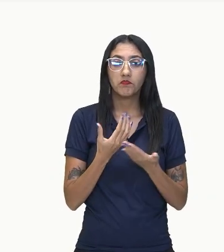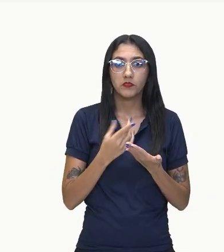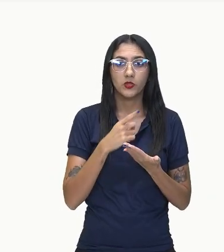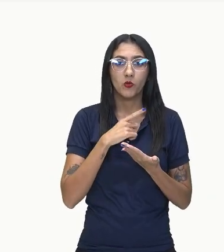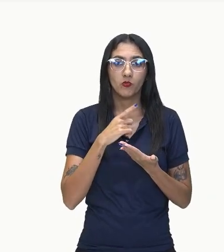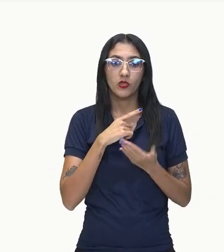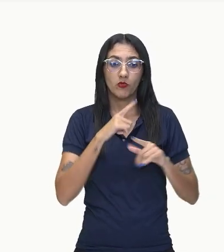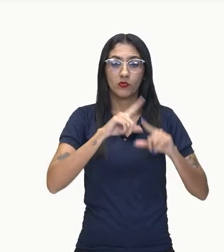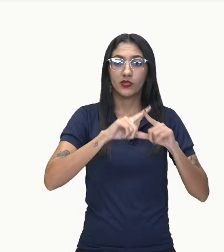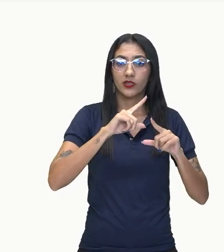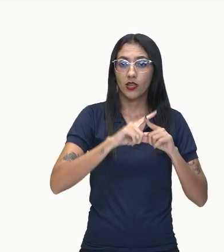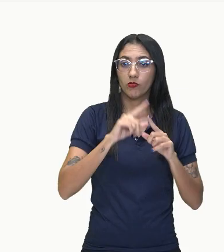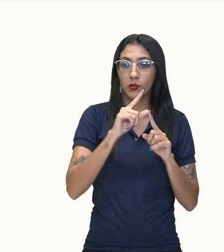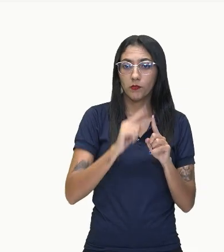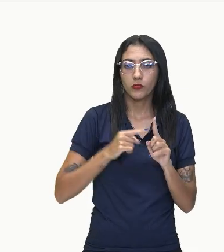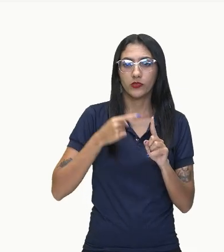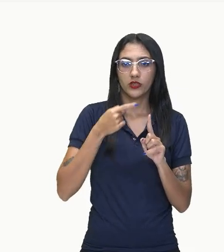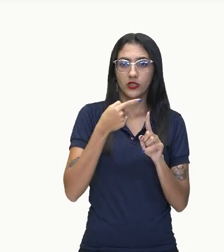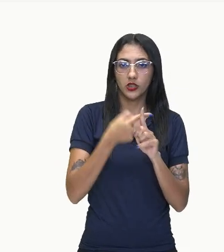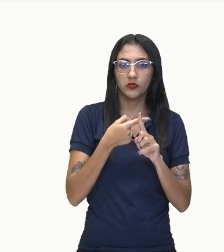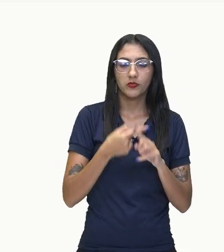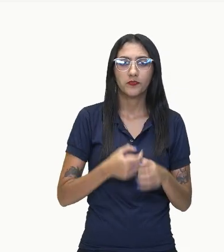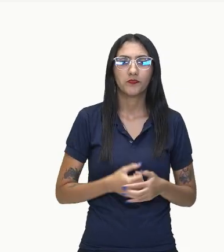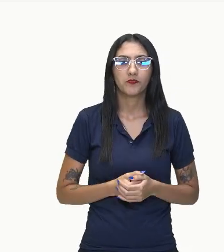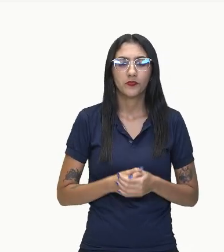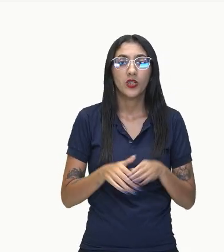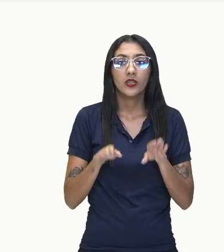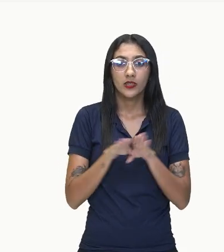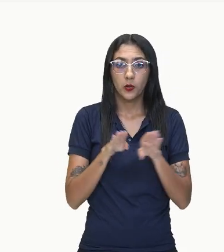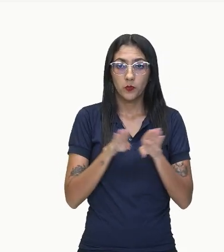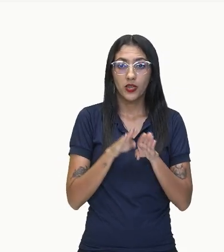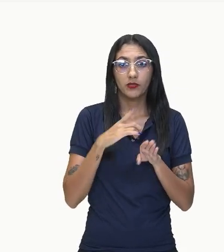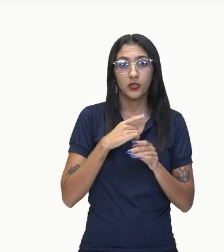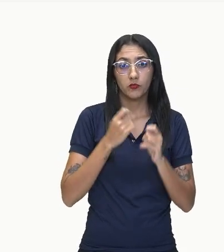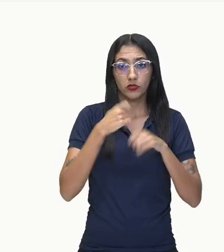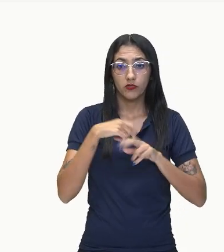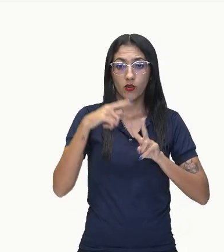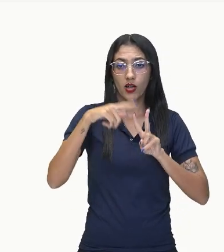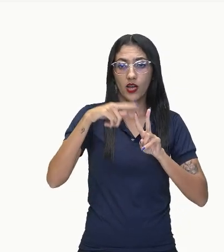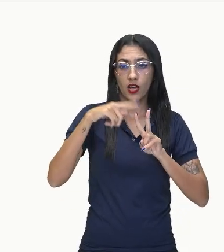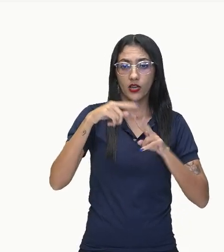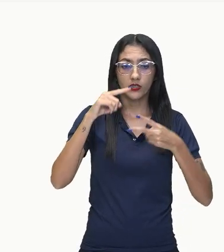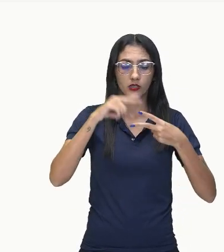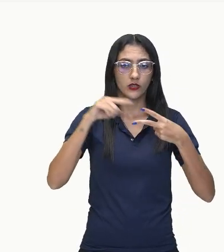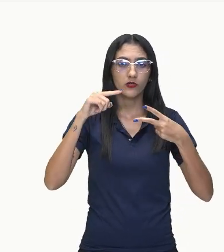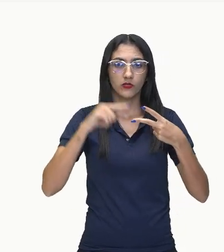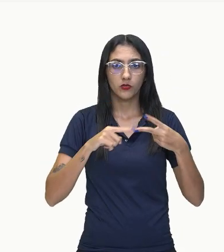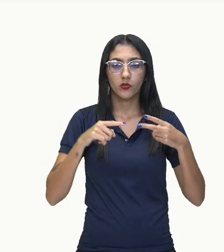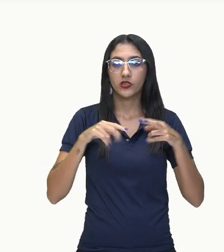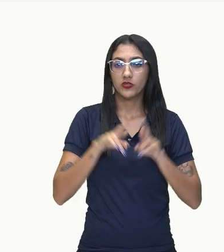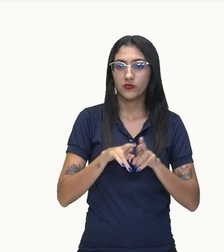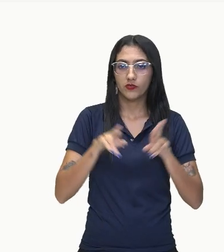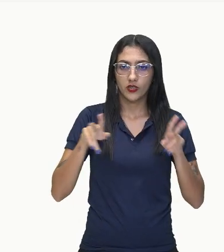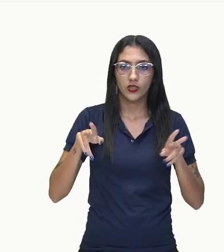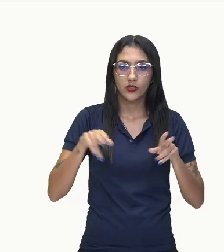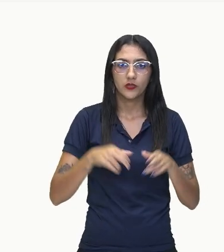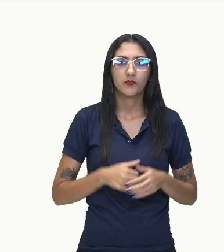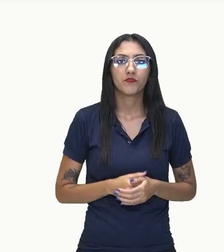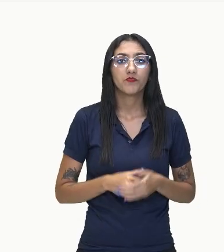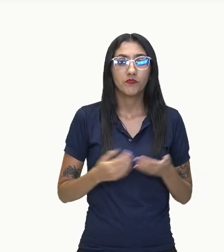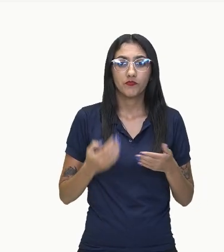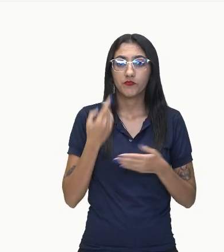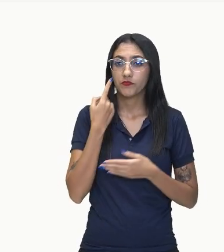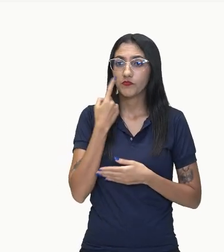delta positivo, vamos ter dois zeros diferentes. Então, calculamos o valor